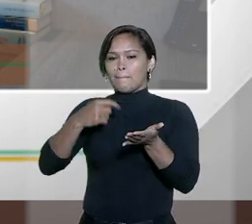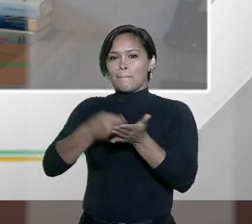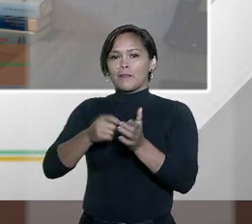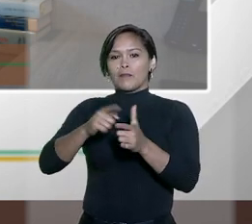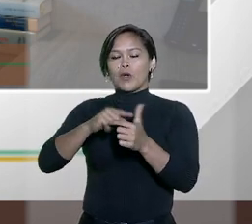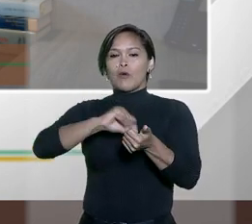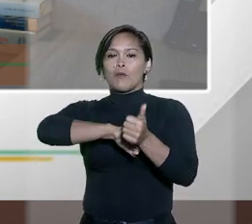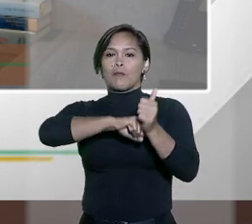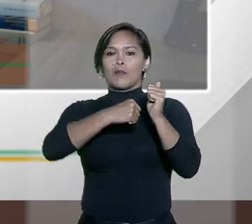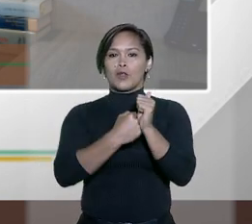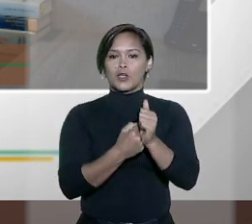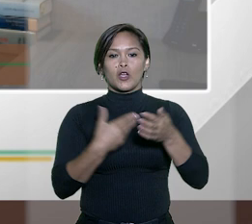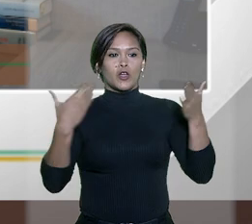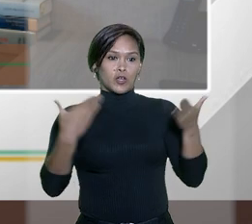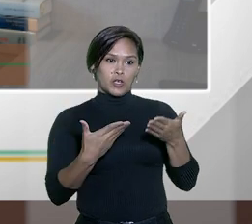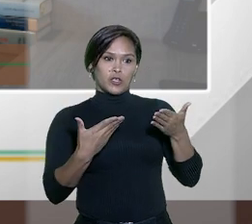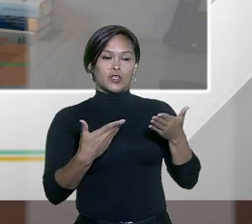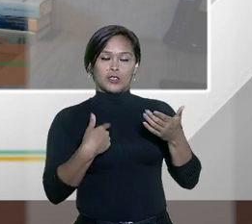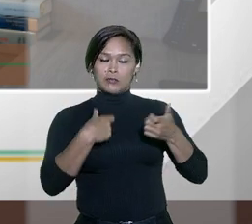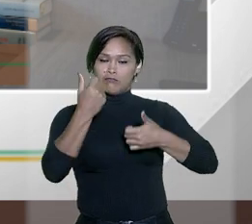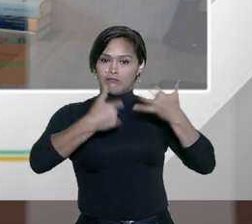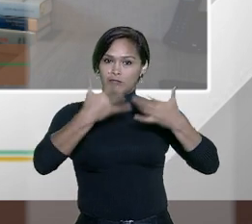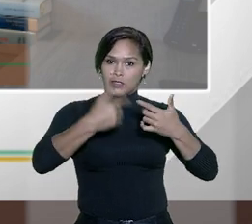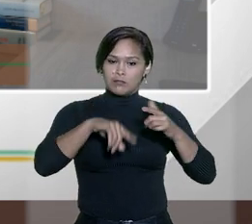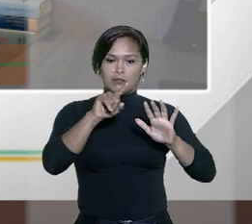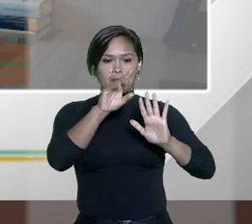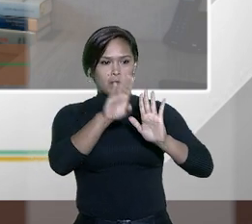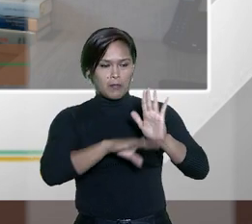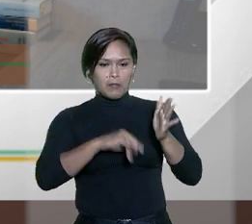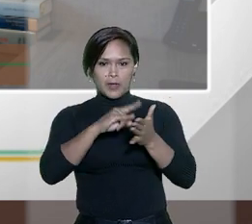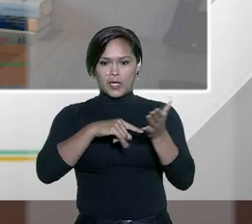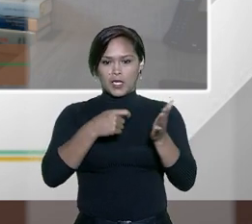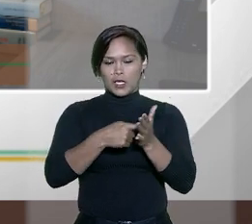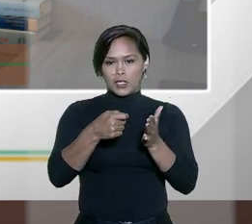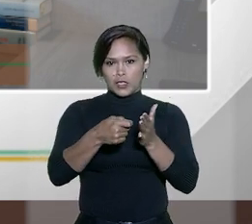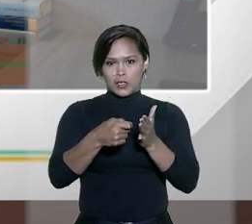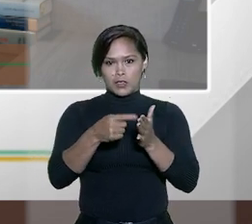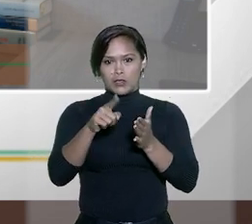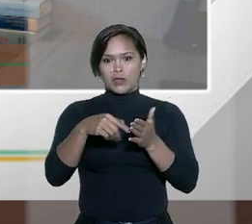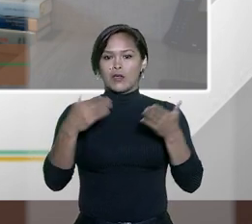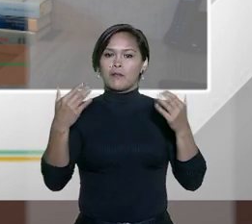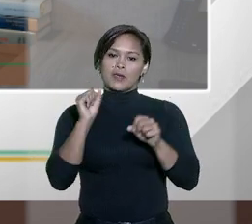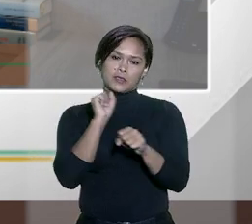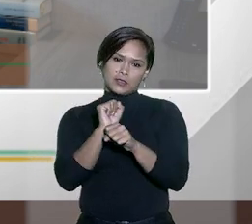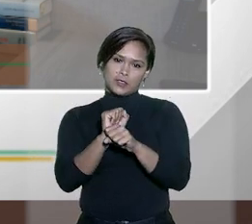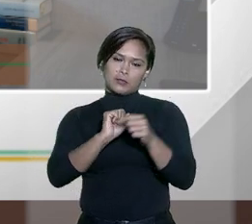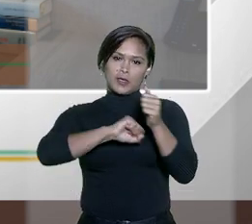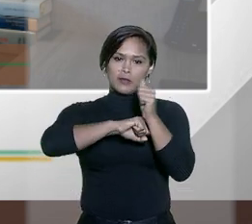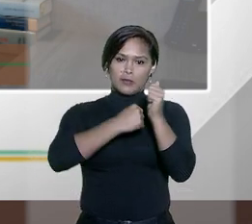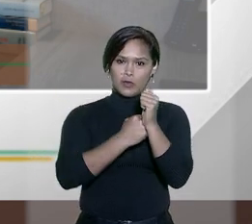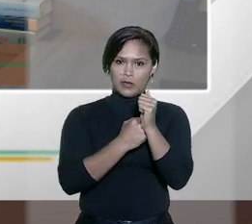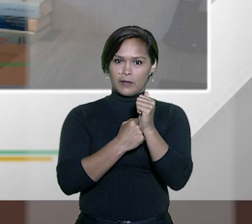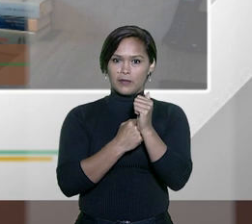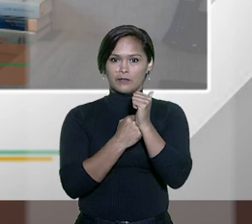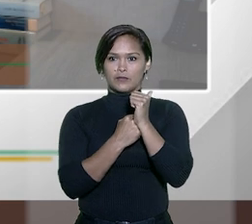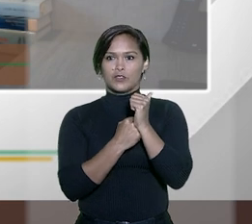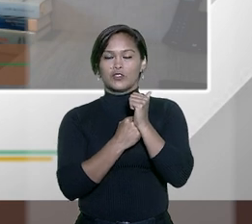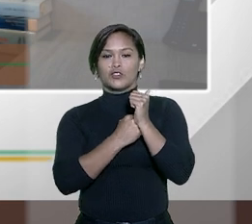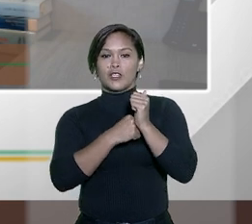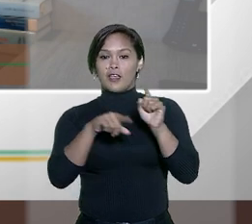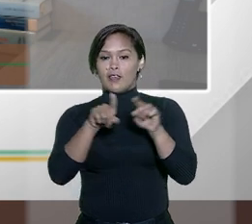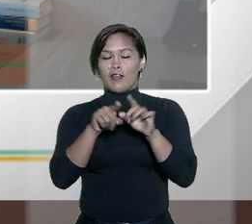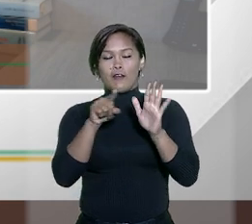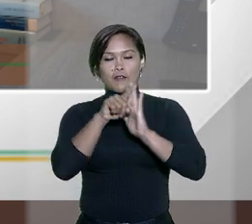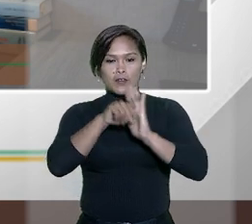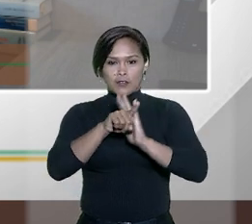com bloqueio, né? Vai falar, ó, já espeça-se o precatório e aguarda-se lá o recurso pendente, né? Então, verificar